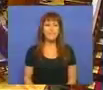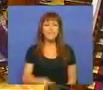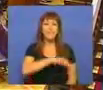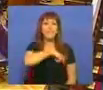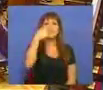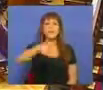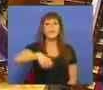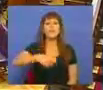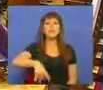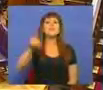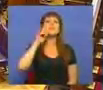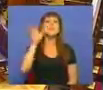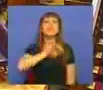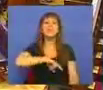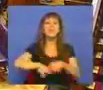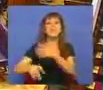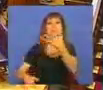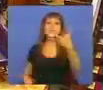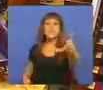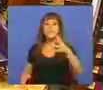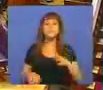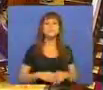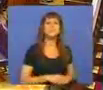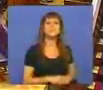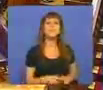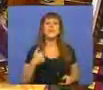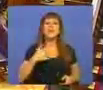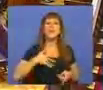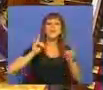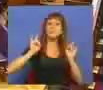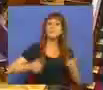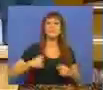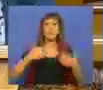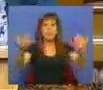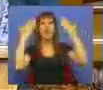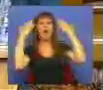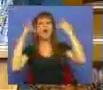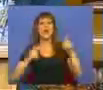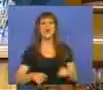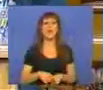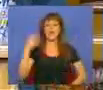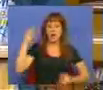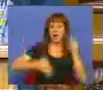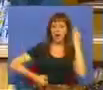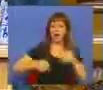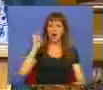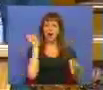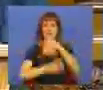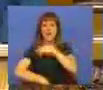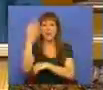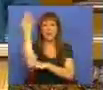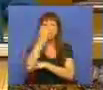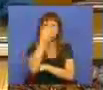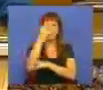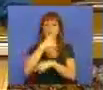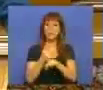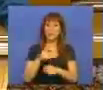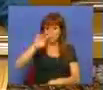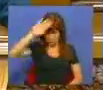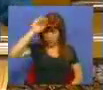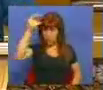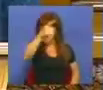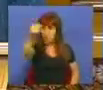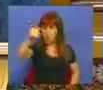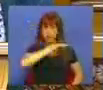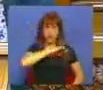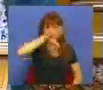Senhor Presidente, senhoras e senhores deputados, eu quero começar por saudar os maquinistas da Metro do Porto, porque eles sabem que